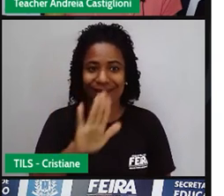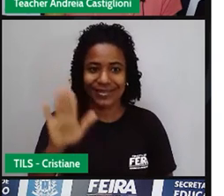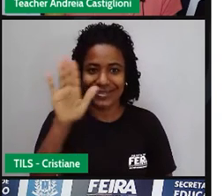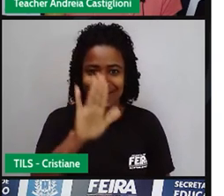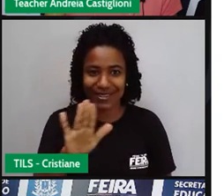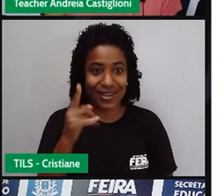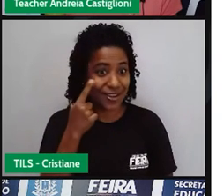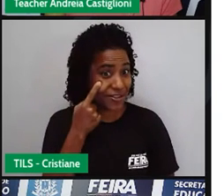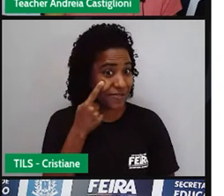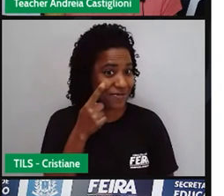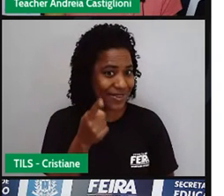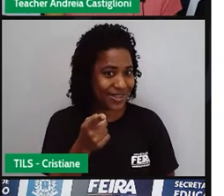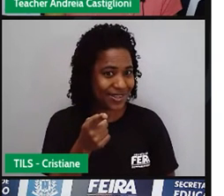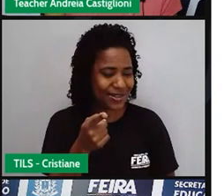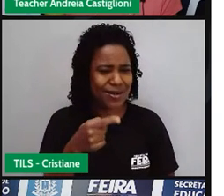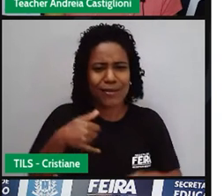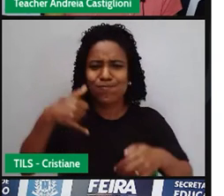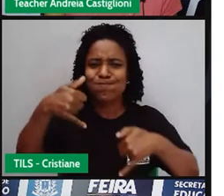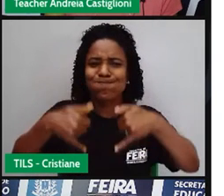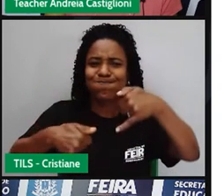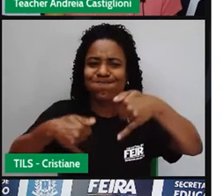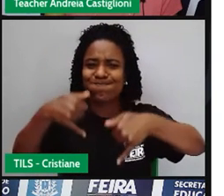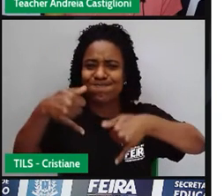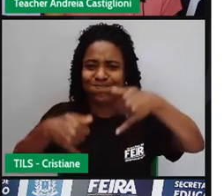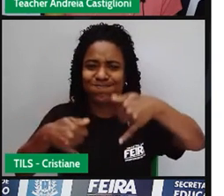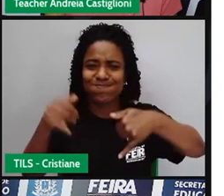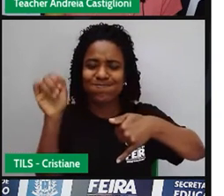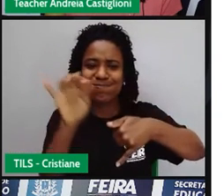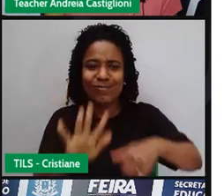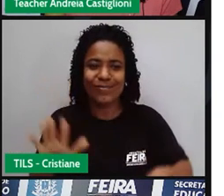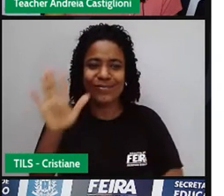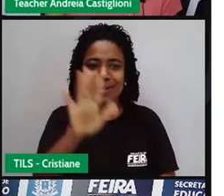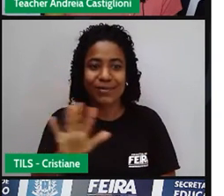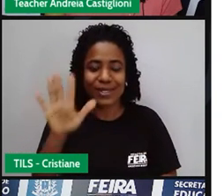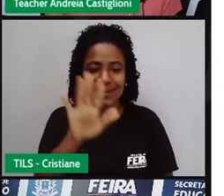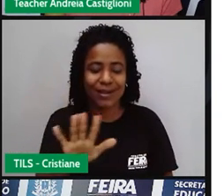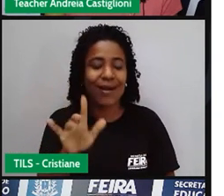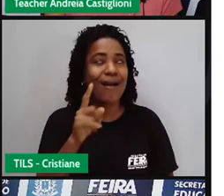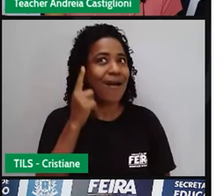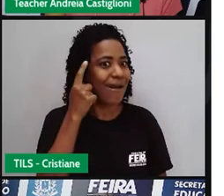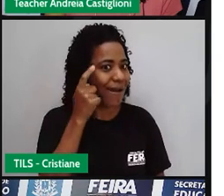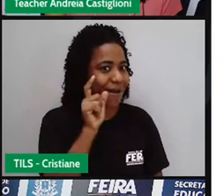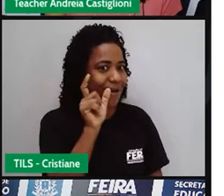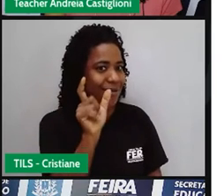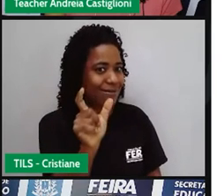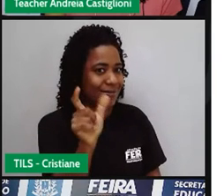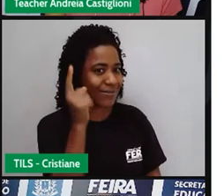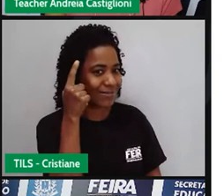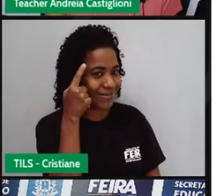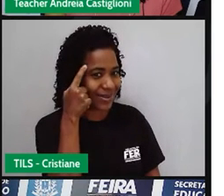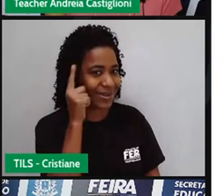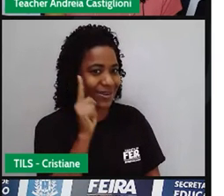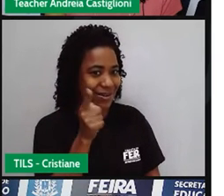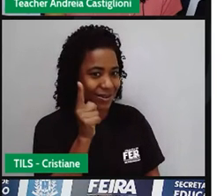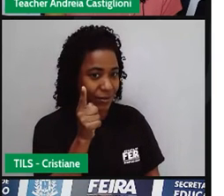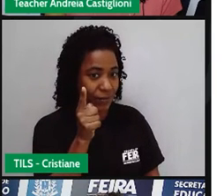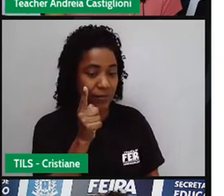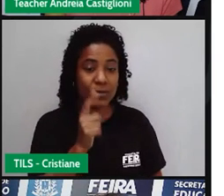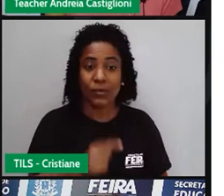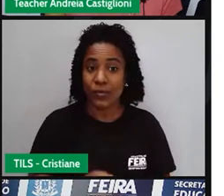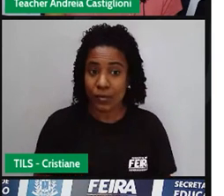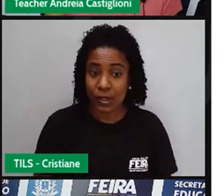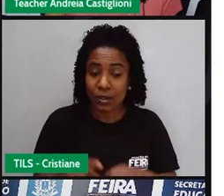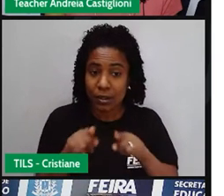uma dica a respeito da palavra que você precisa adivinhar e preencheu após o outro além da